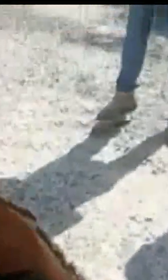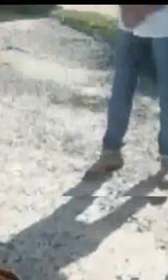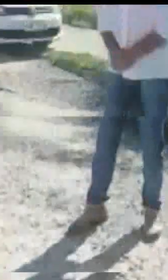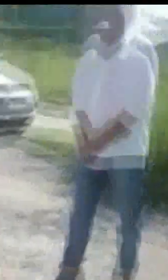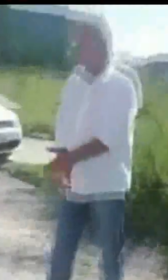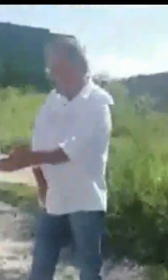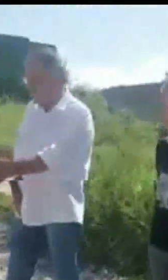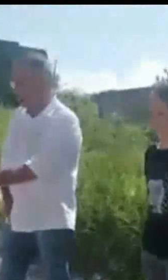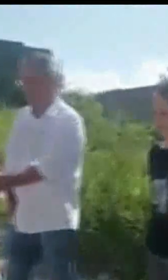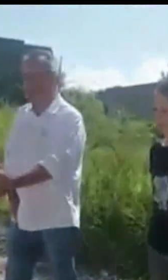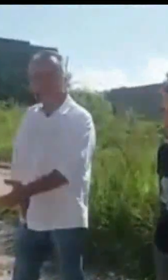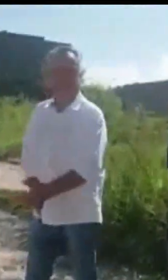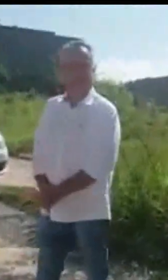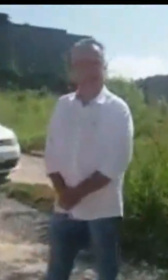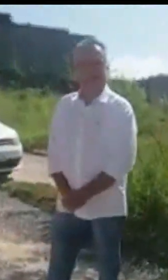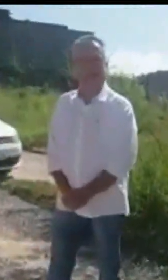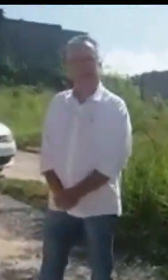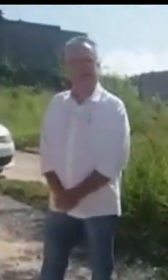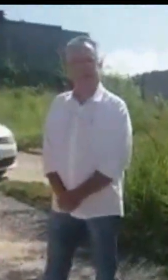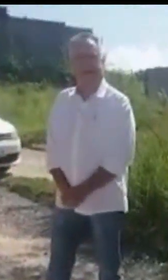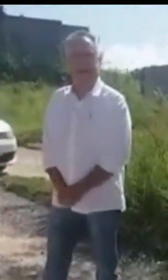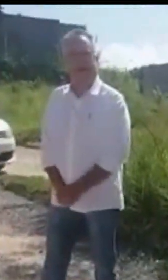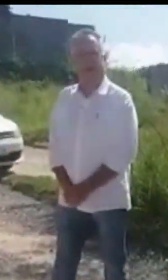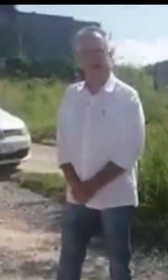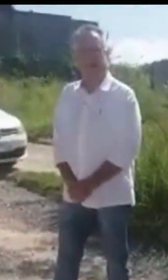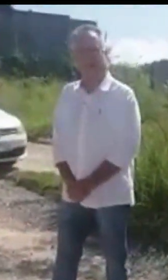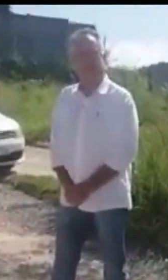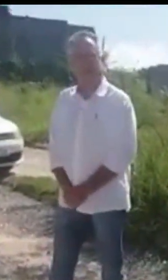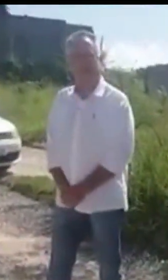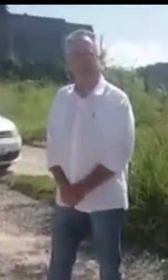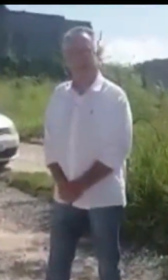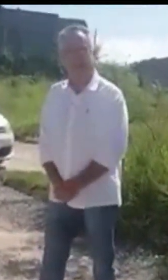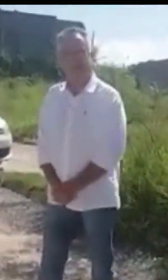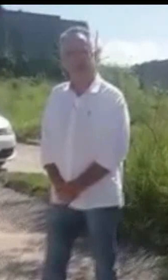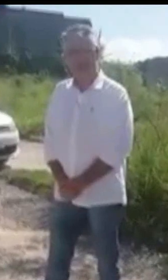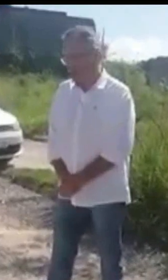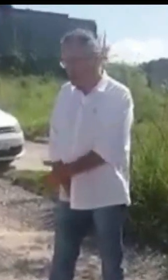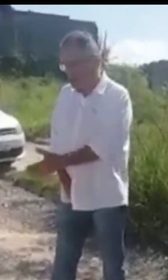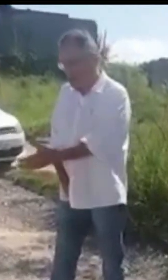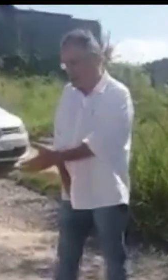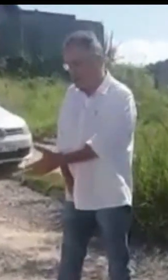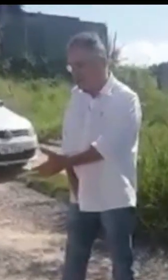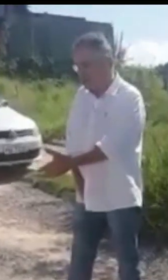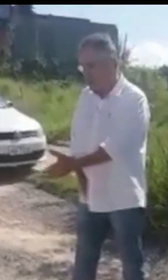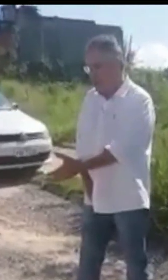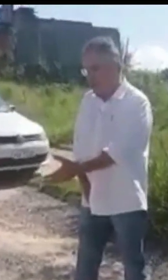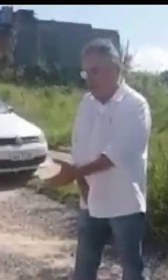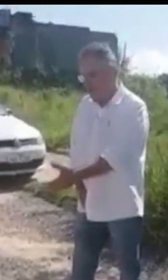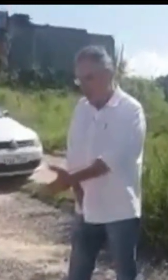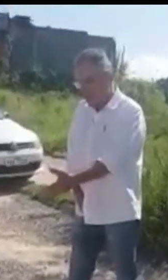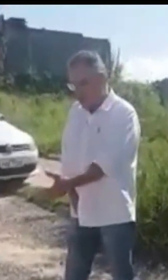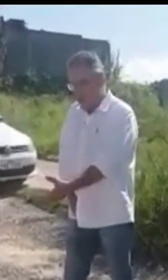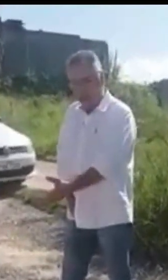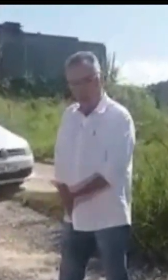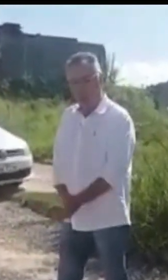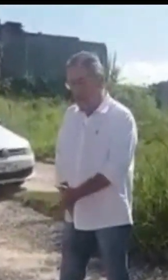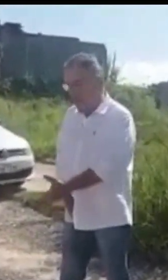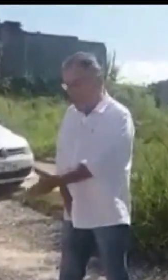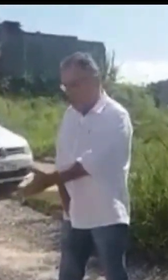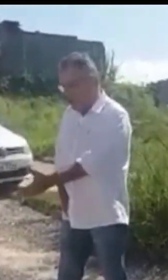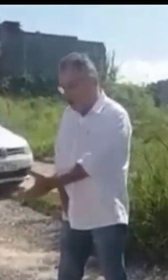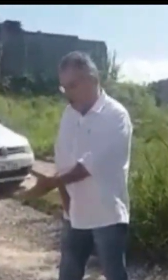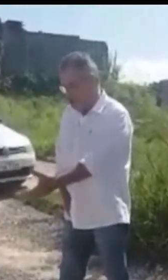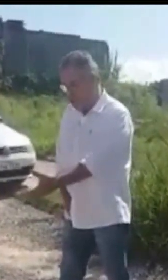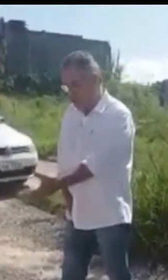isso. Viu? Há meses e meses a comunidade está pedindo providências com relação a isso, gente. Isso é uma questão de, inclusive,